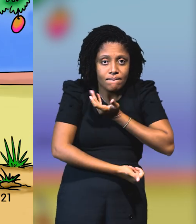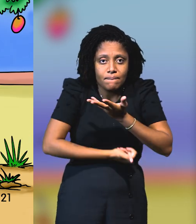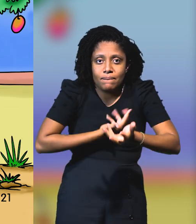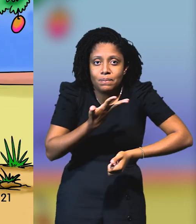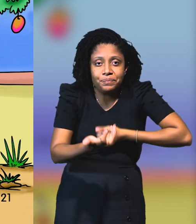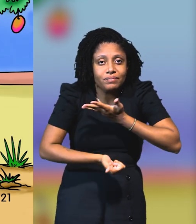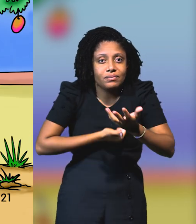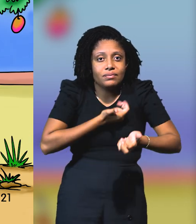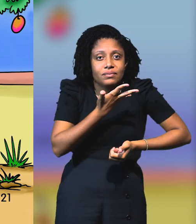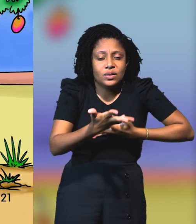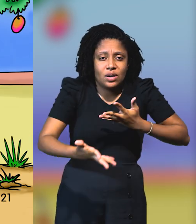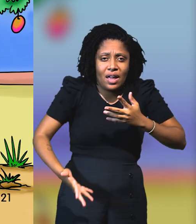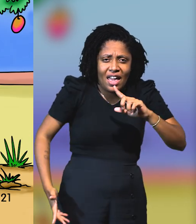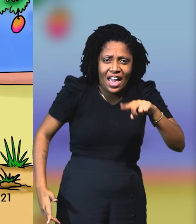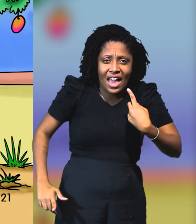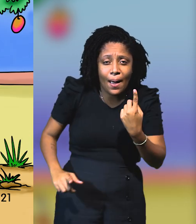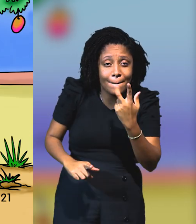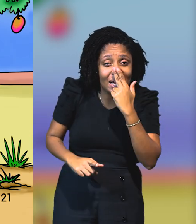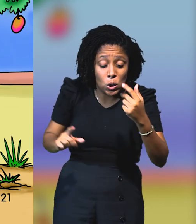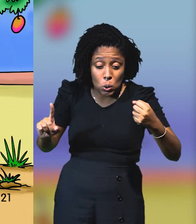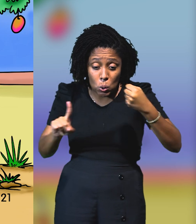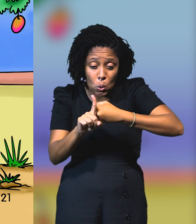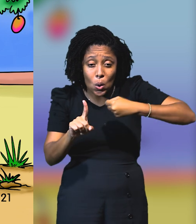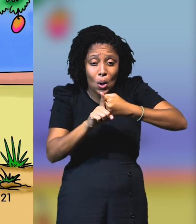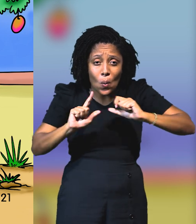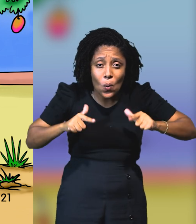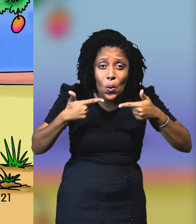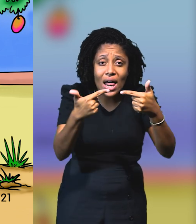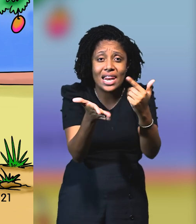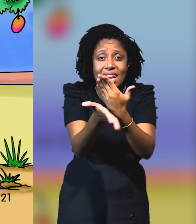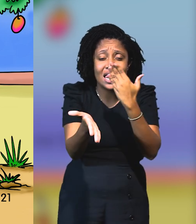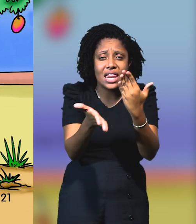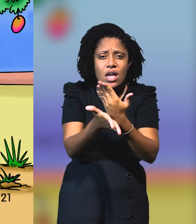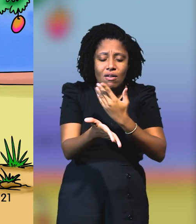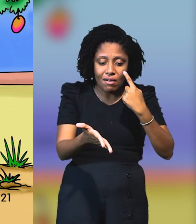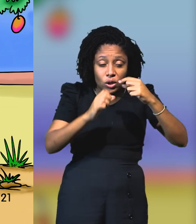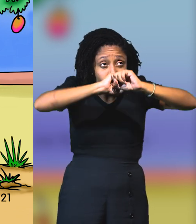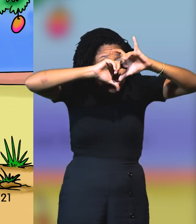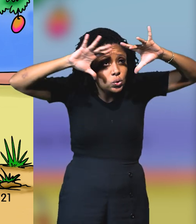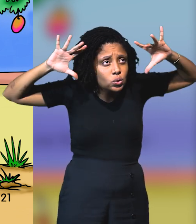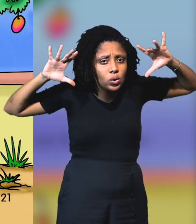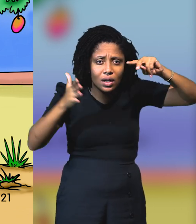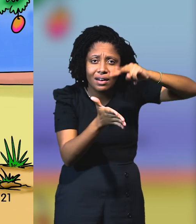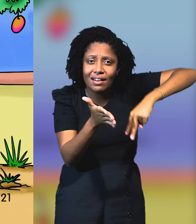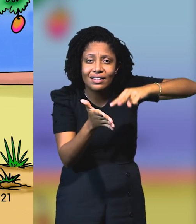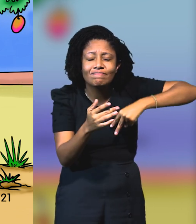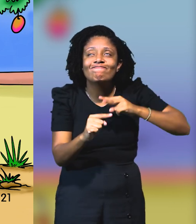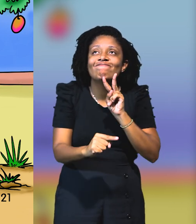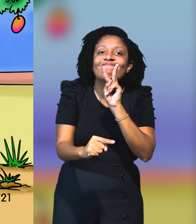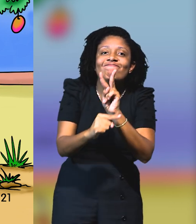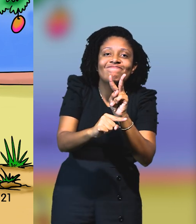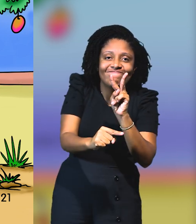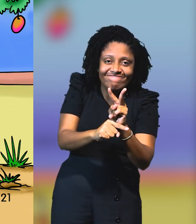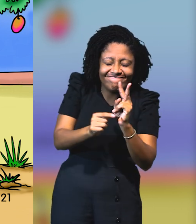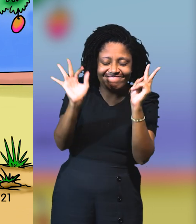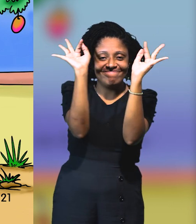inspirar. Luta em formas de livros, sonhos em formas de leituras e esperança em formas